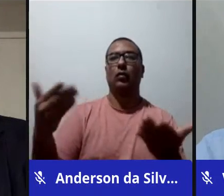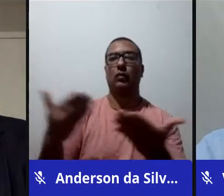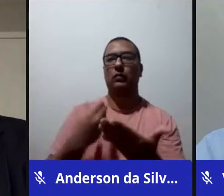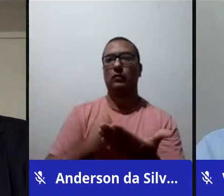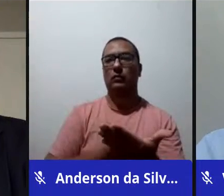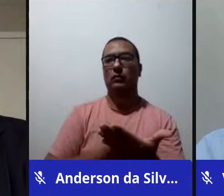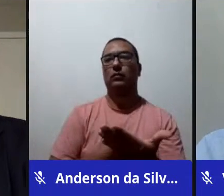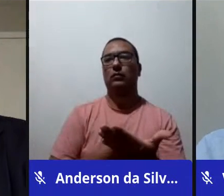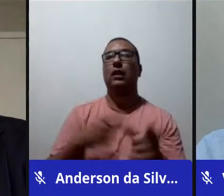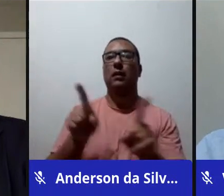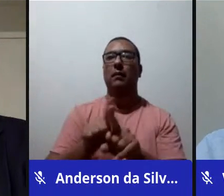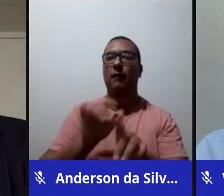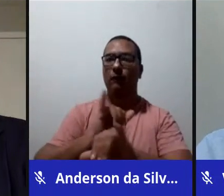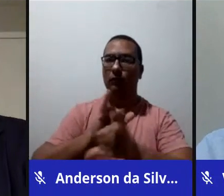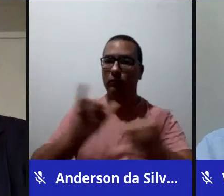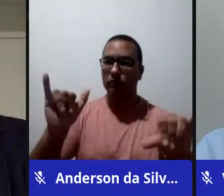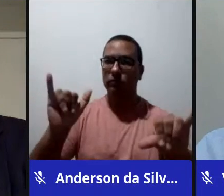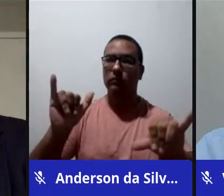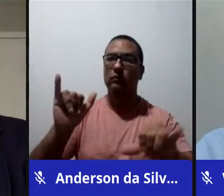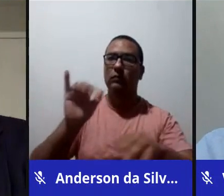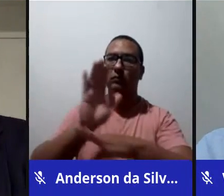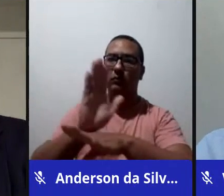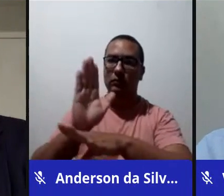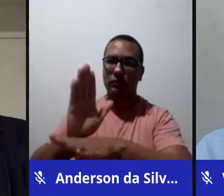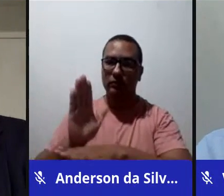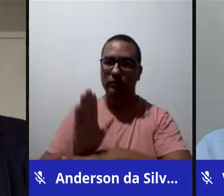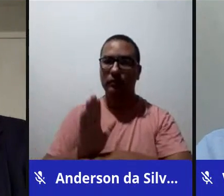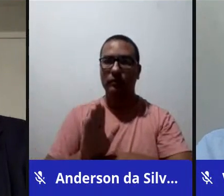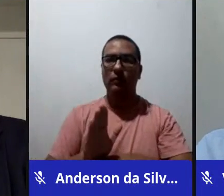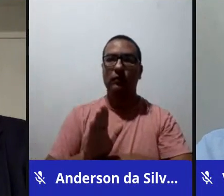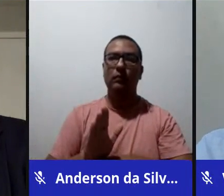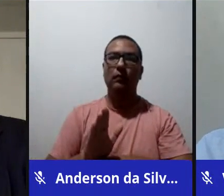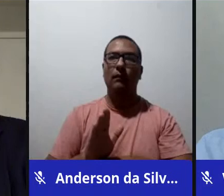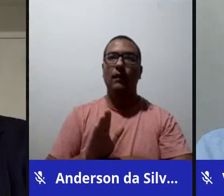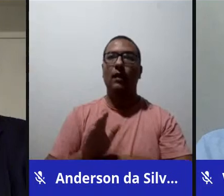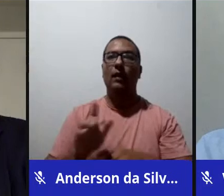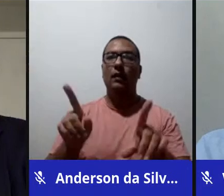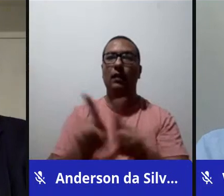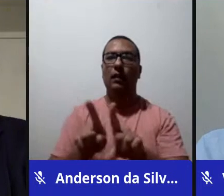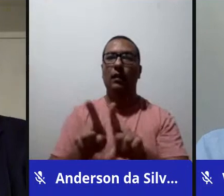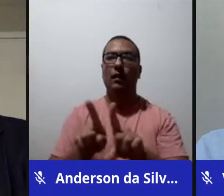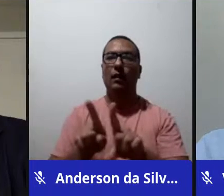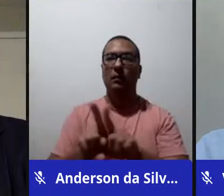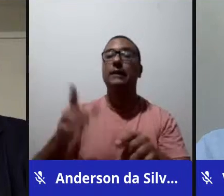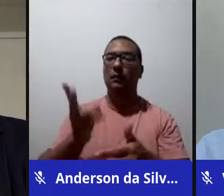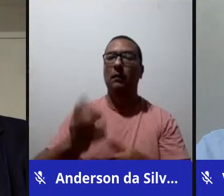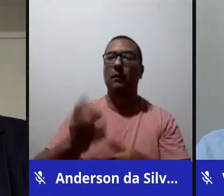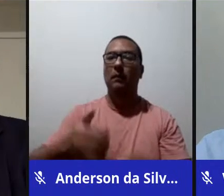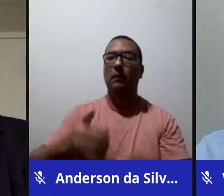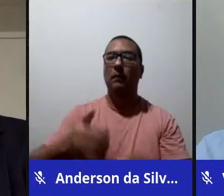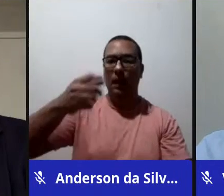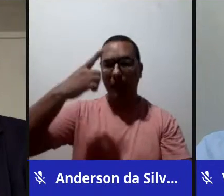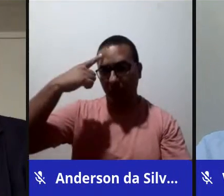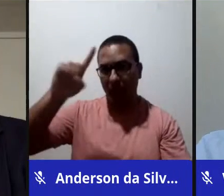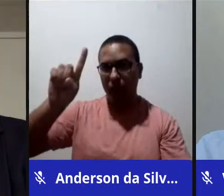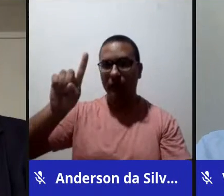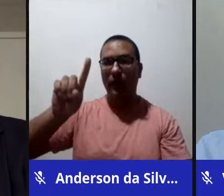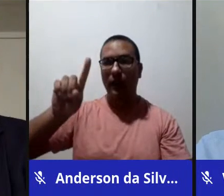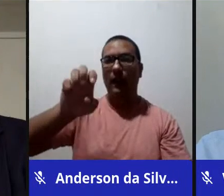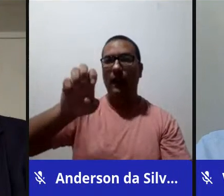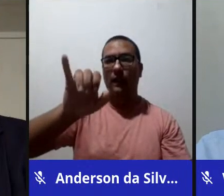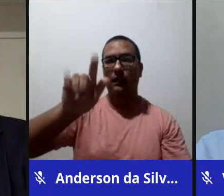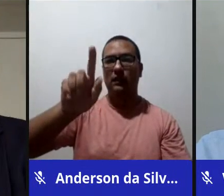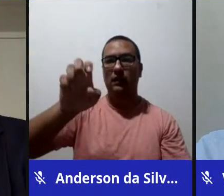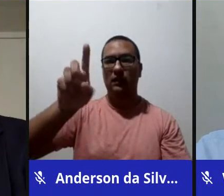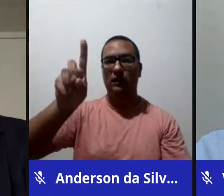trazer informações, né? Tradicionalmente, as discussões que nós fazemos no primeiro dia do EGEDIN, elas acabam permeando